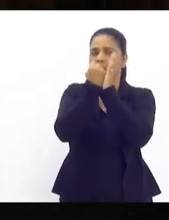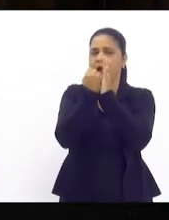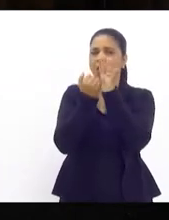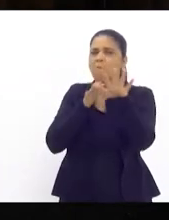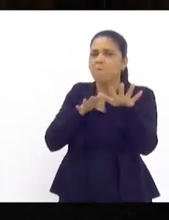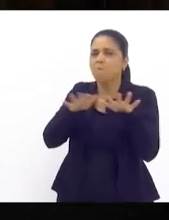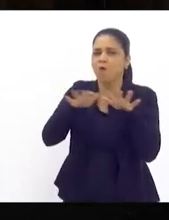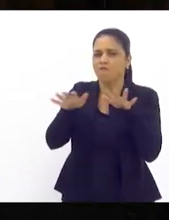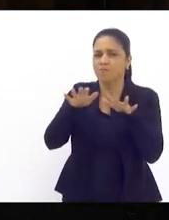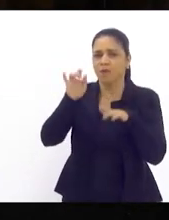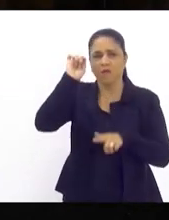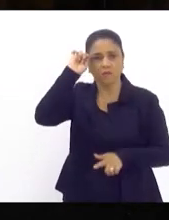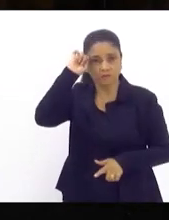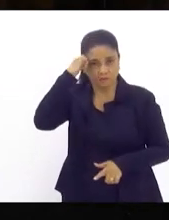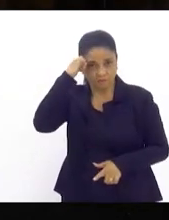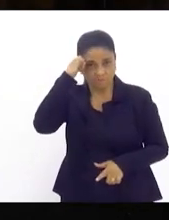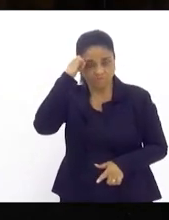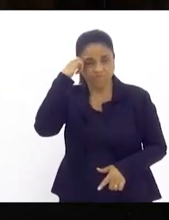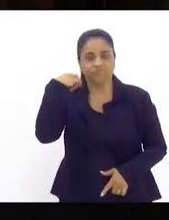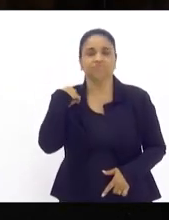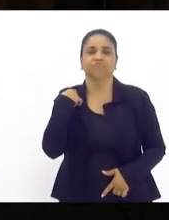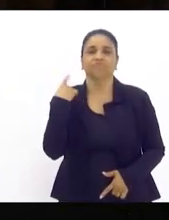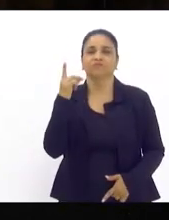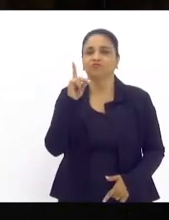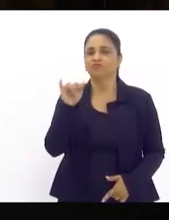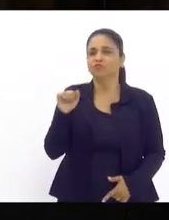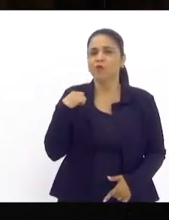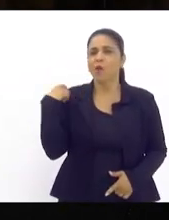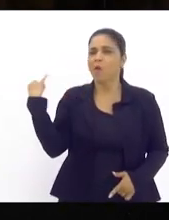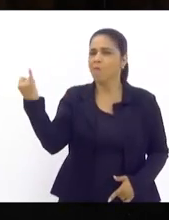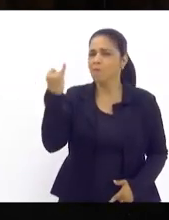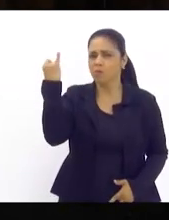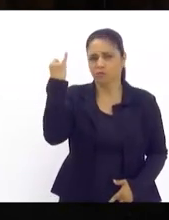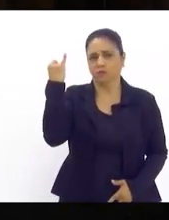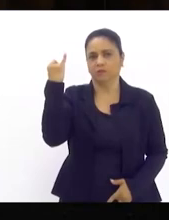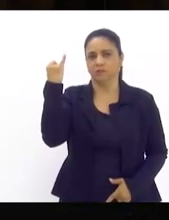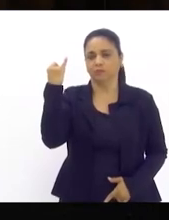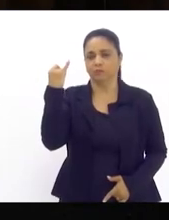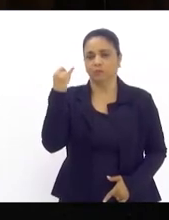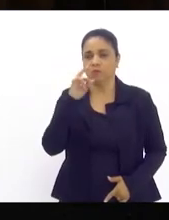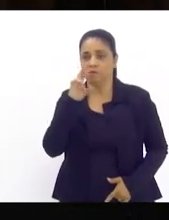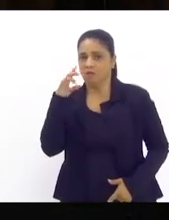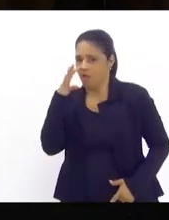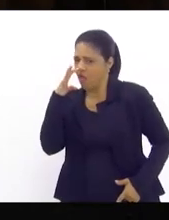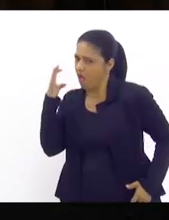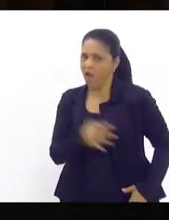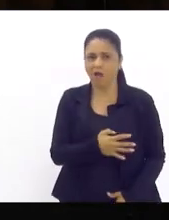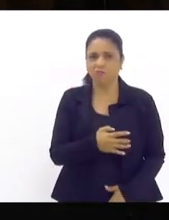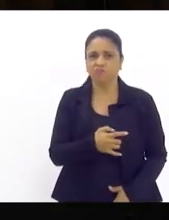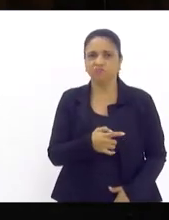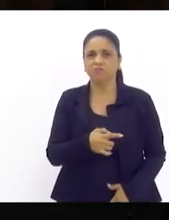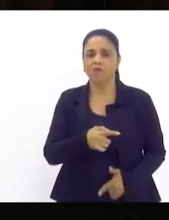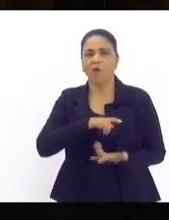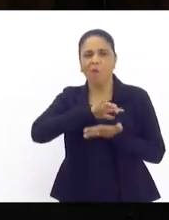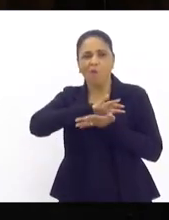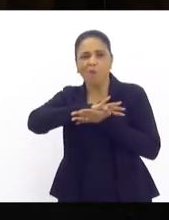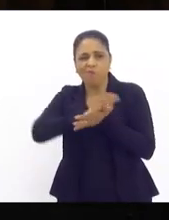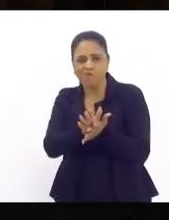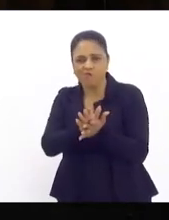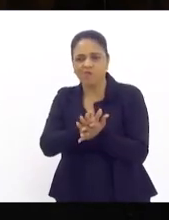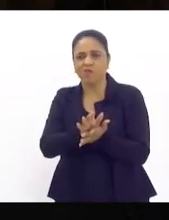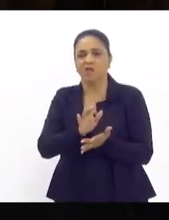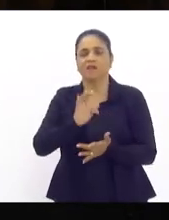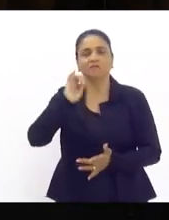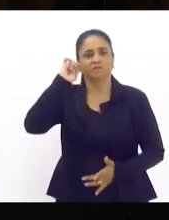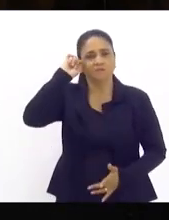importante para denunciarmos o racismo nosso de todos os dias. Eu